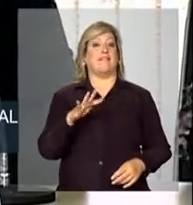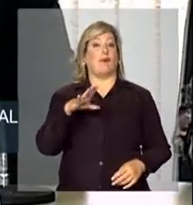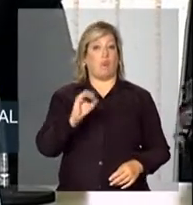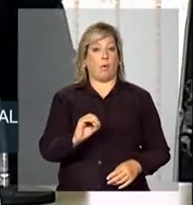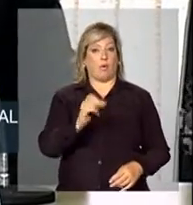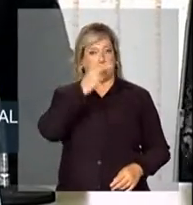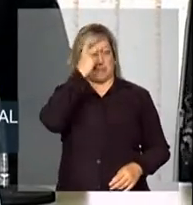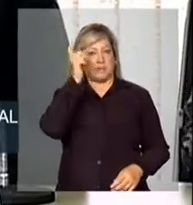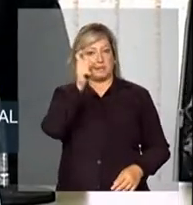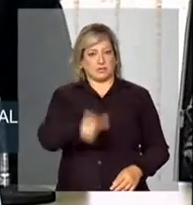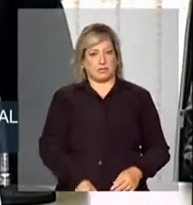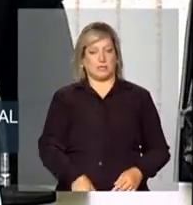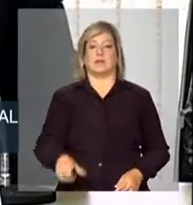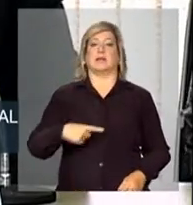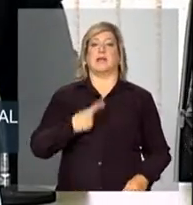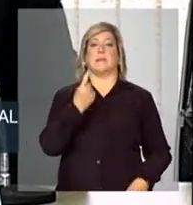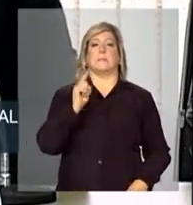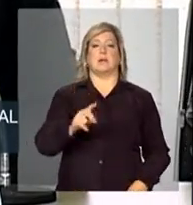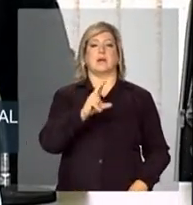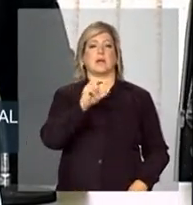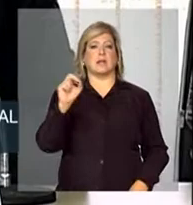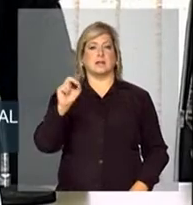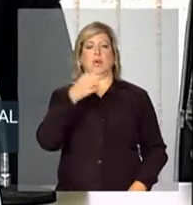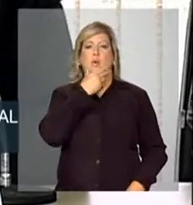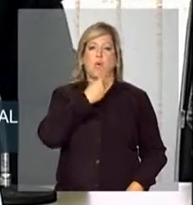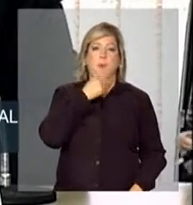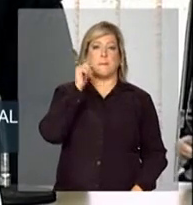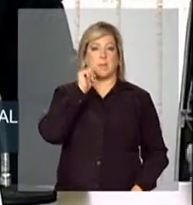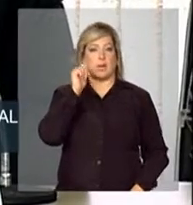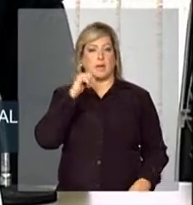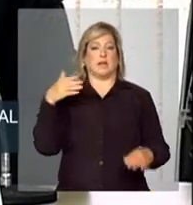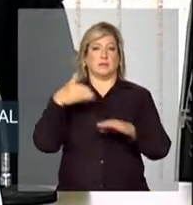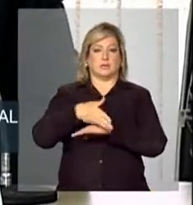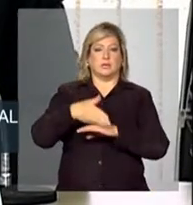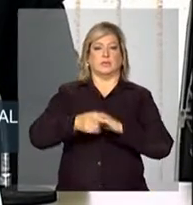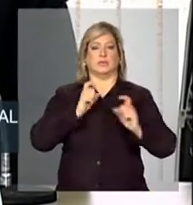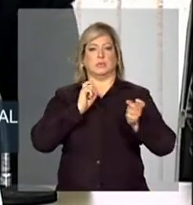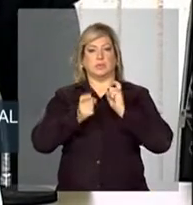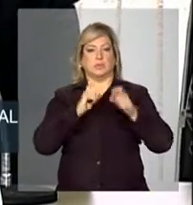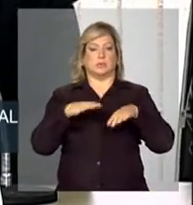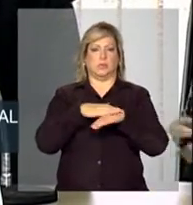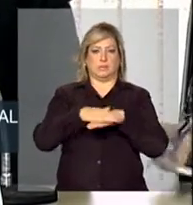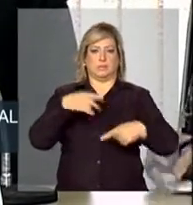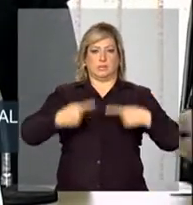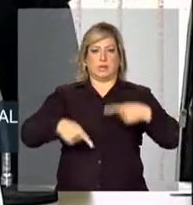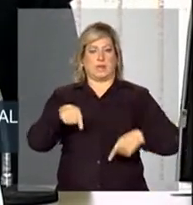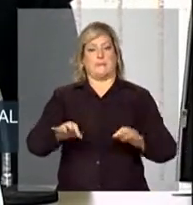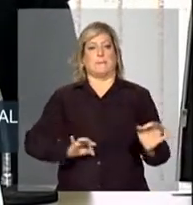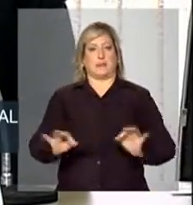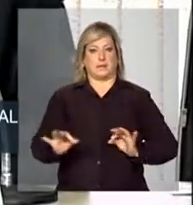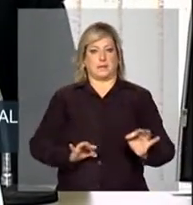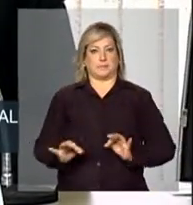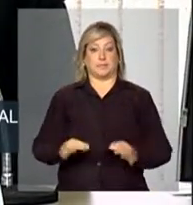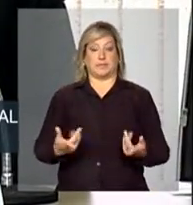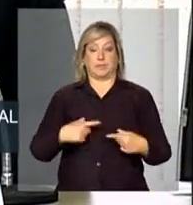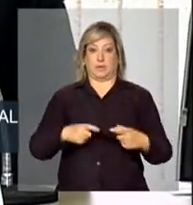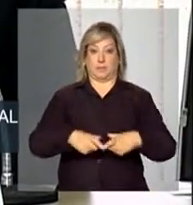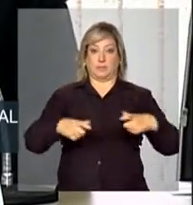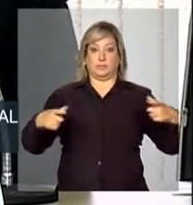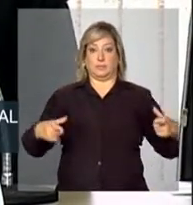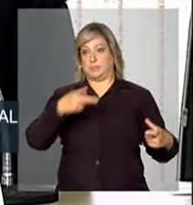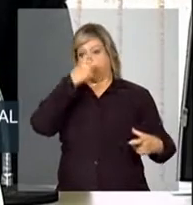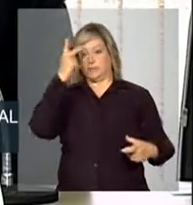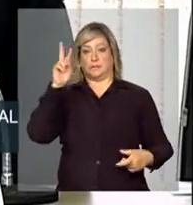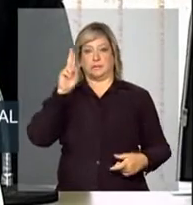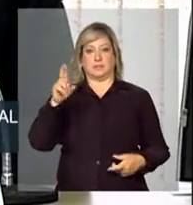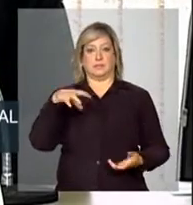1.500 cidadãos 1500 pessoas homens mulheres que participaram da discussão e do debate desse plano portanto com uma ampla participação